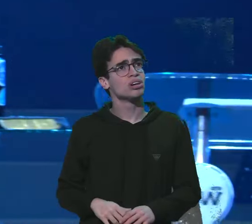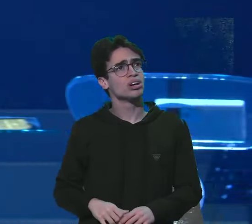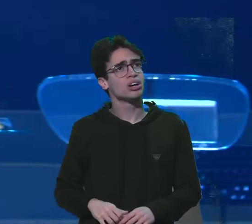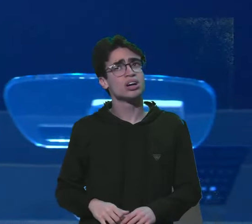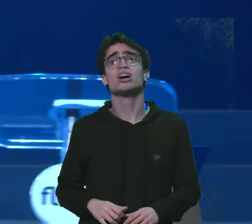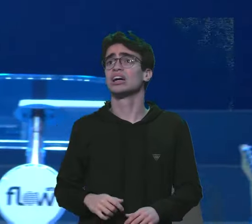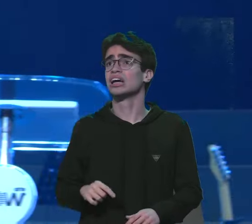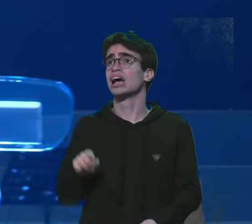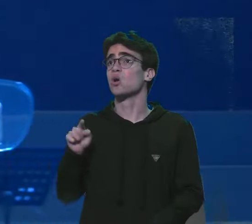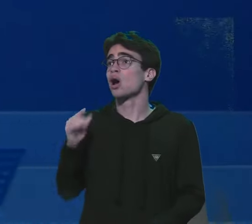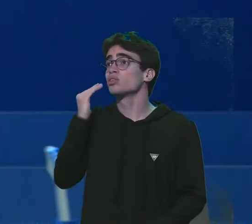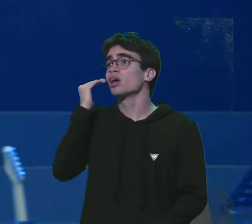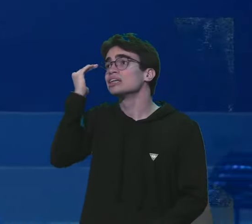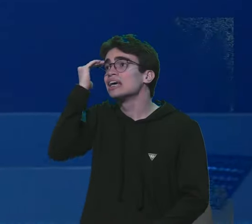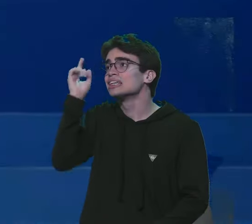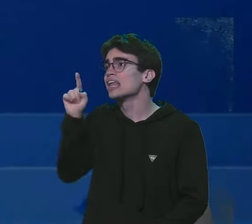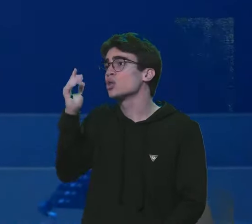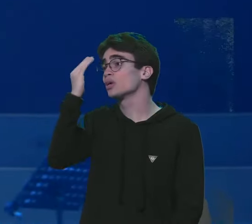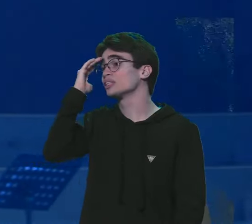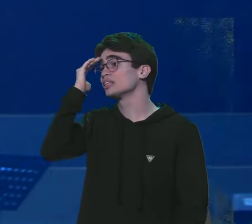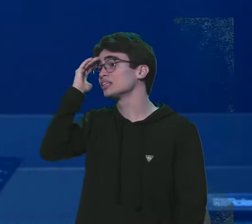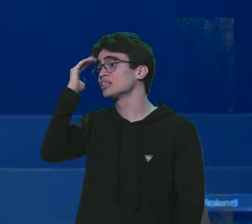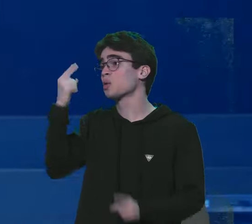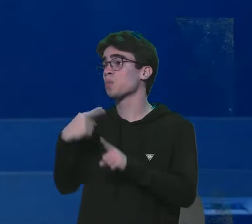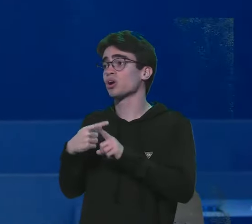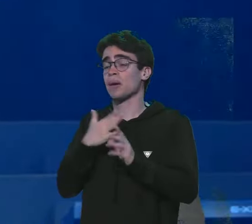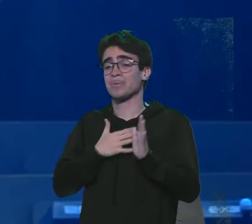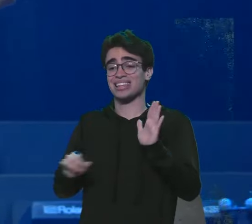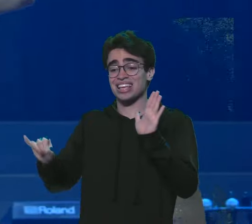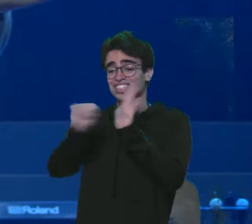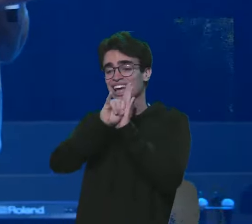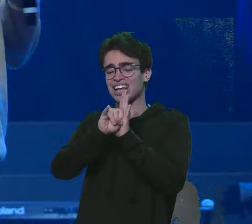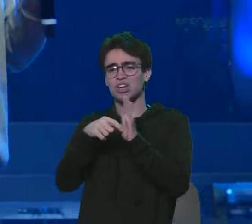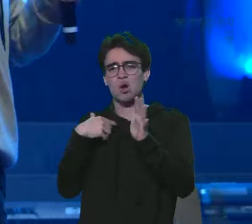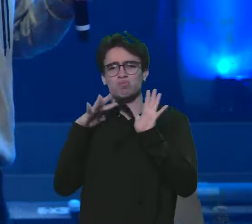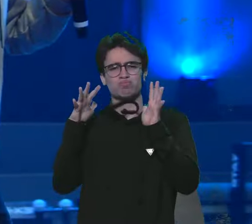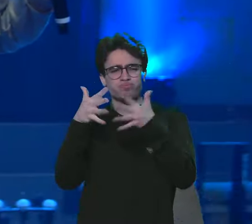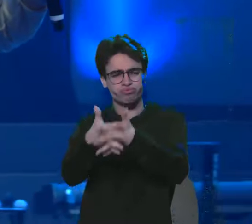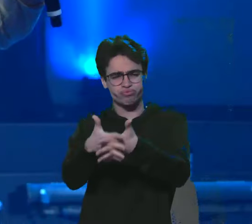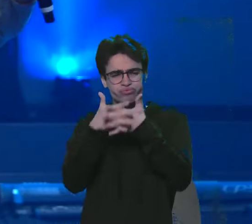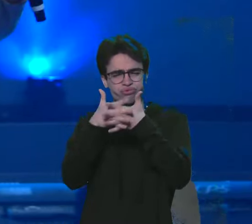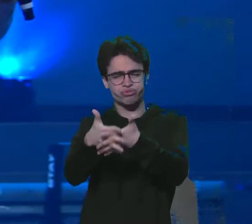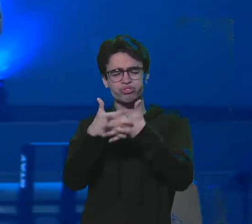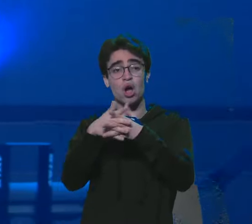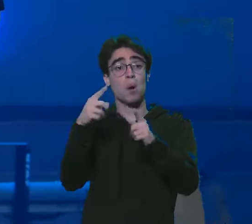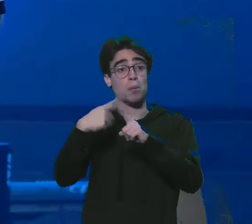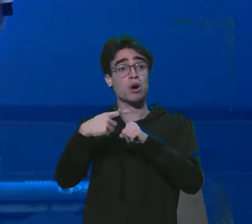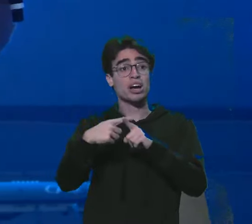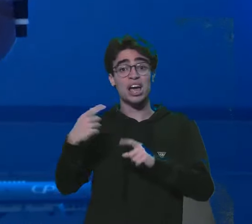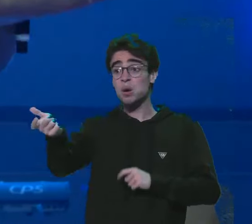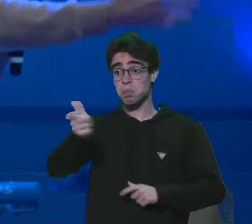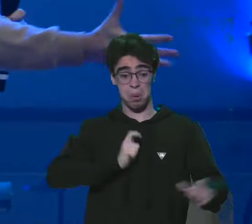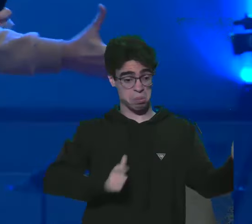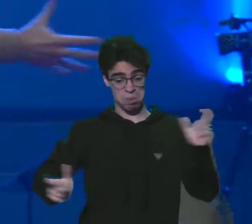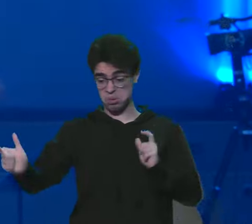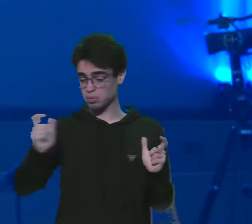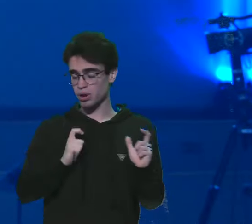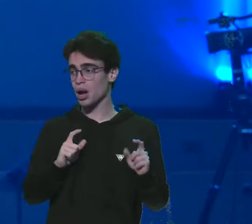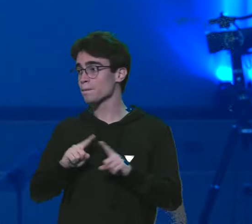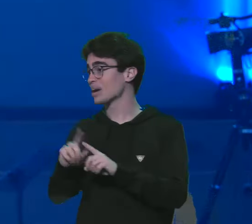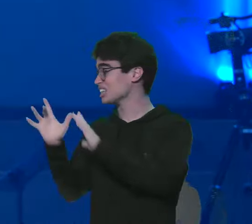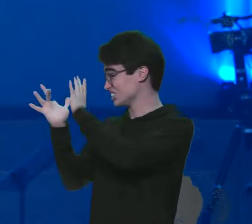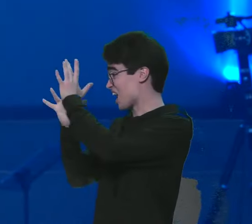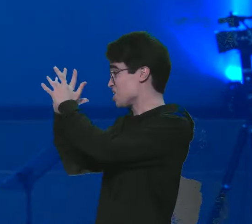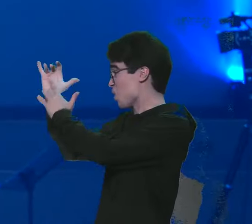Aí o adolescente não entende por que tem crise de identidade, porque você está ouvindo tudo o que falam sobre você, mas não o que Jesus fala de